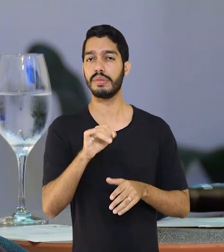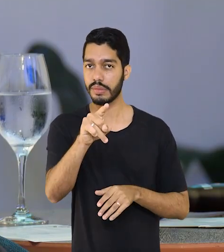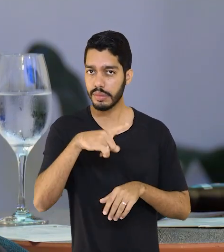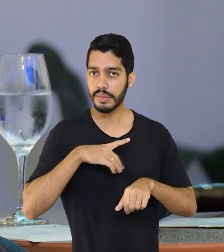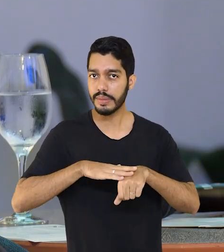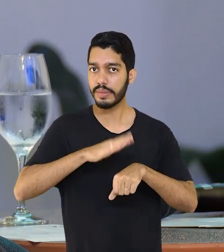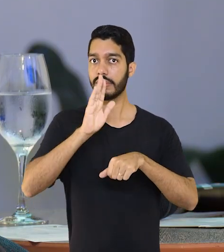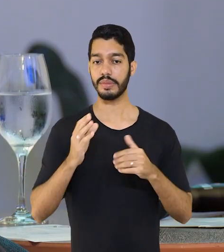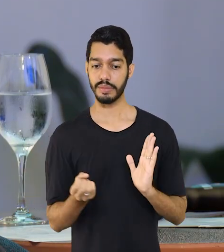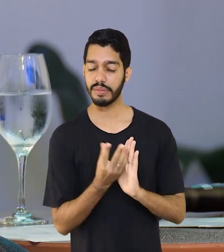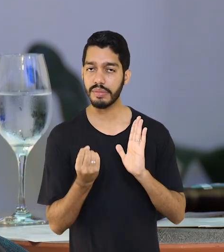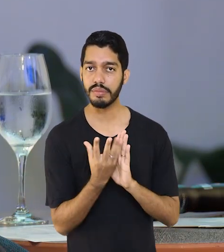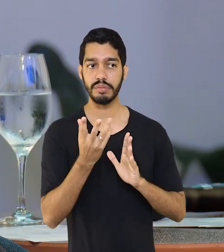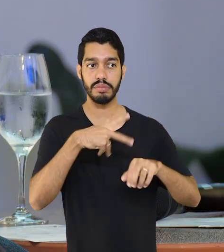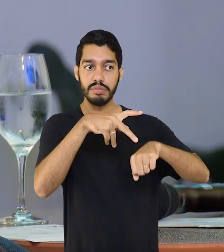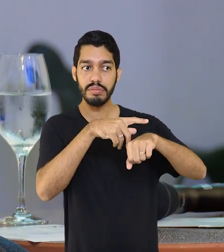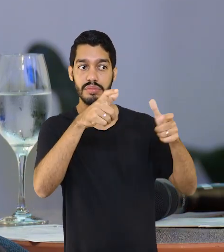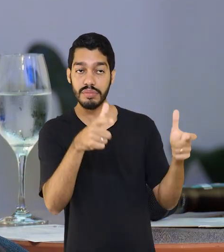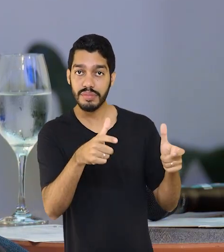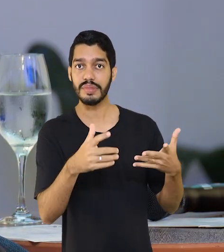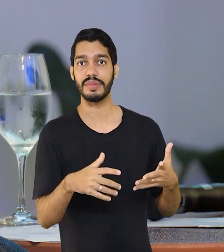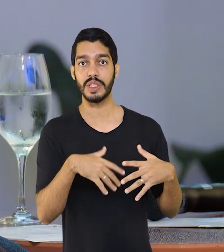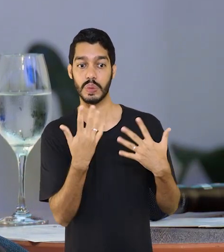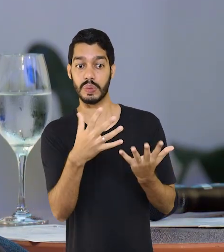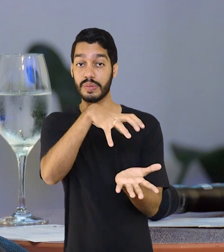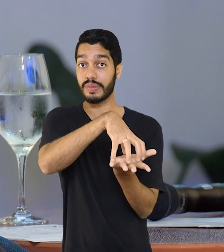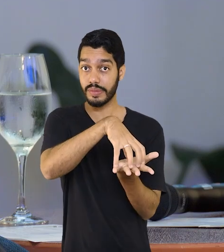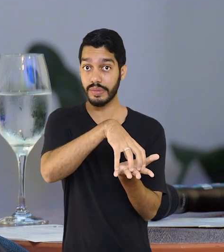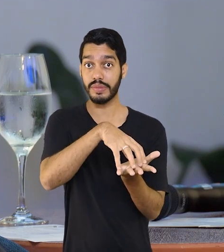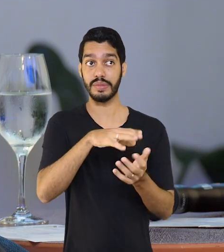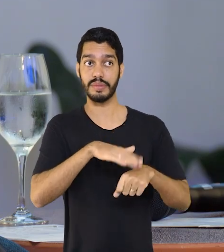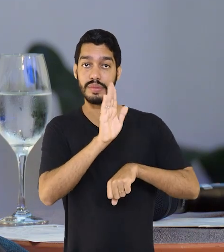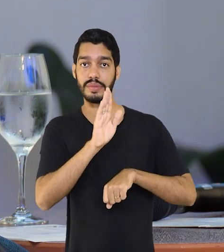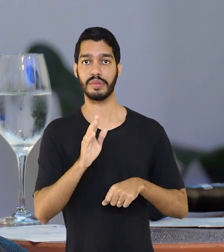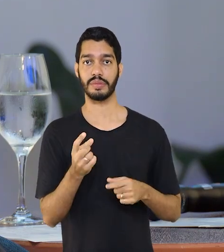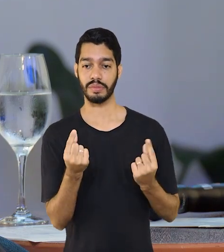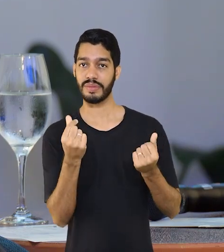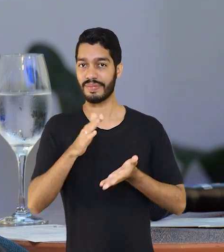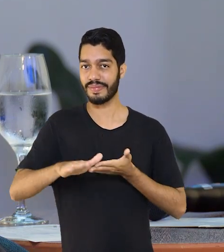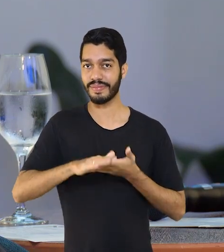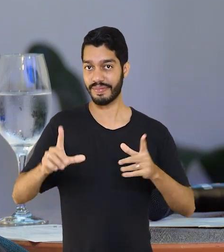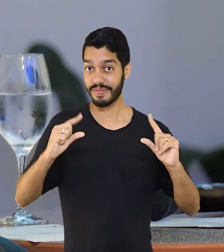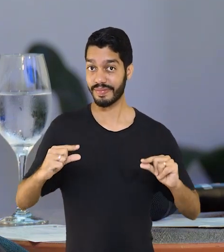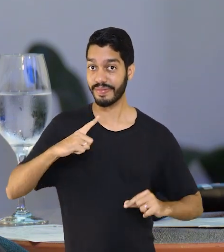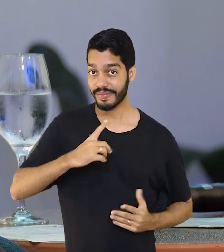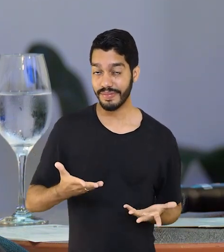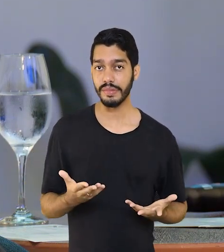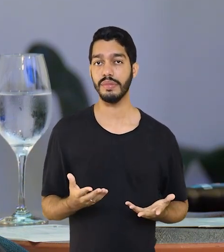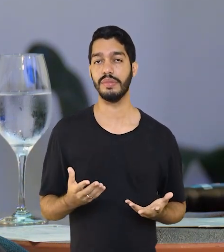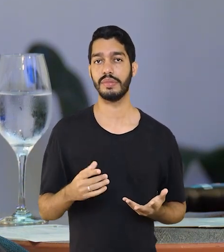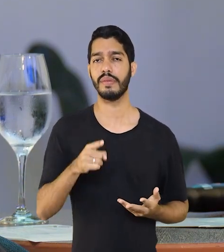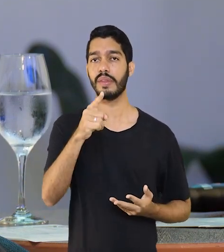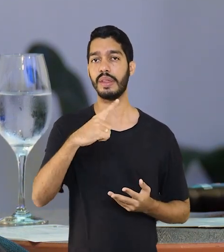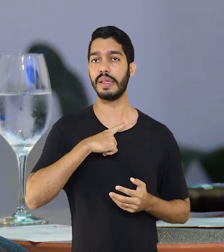tem uma maior produtividade, se é um país ou uma região, enfim, com maior produtividade, com menores custos,